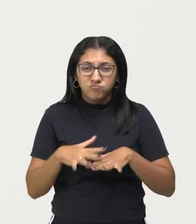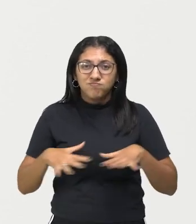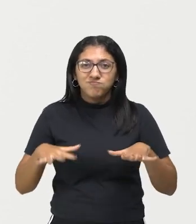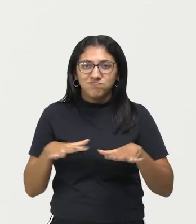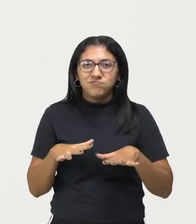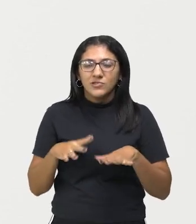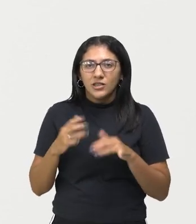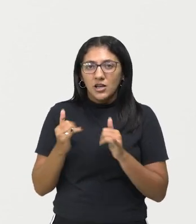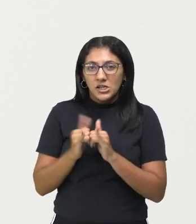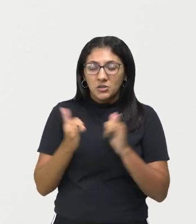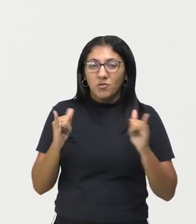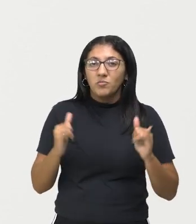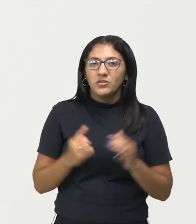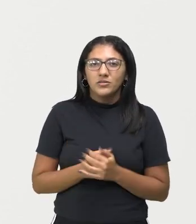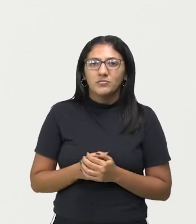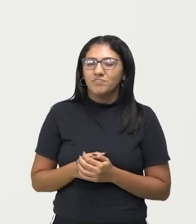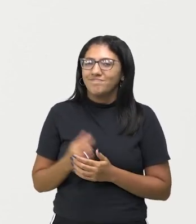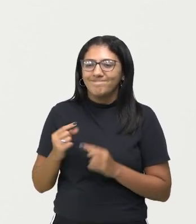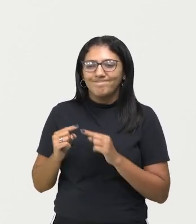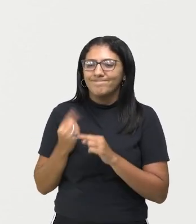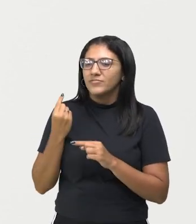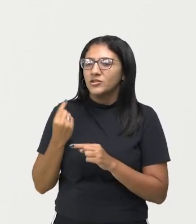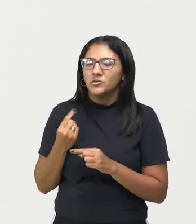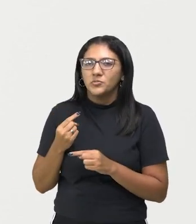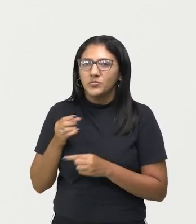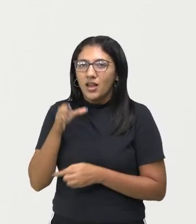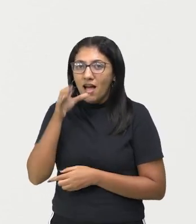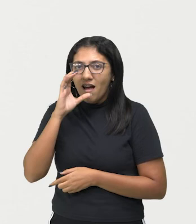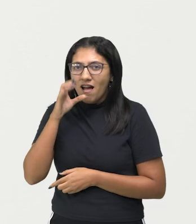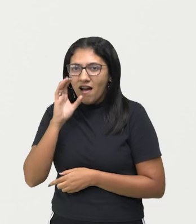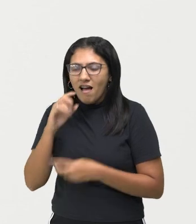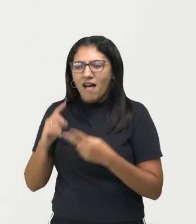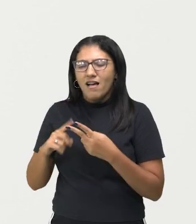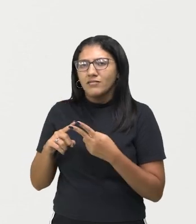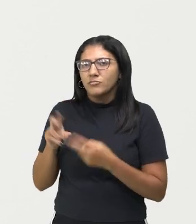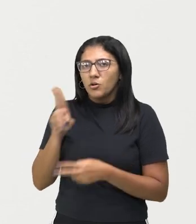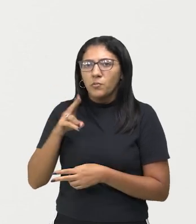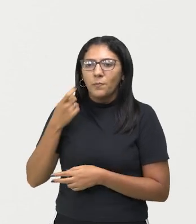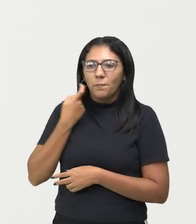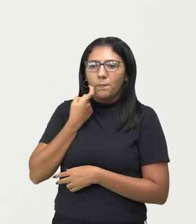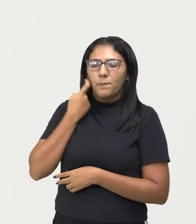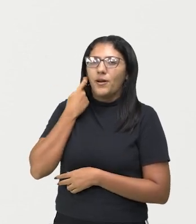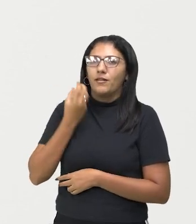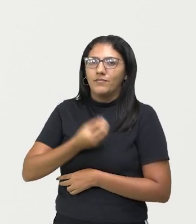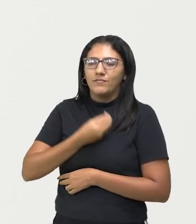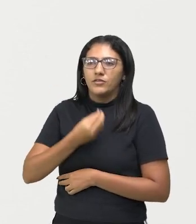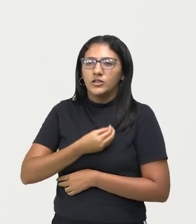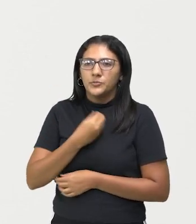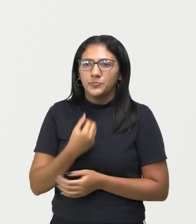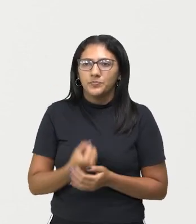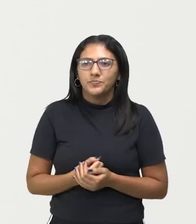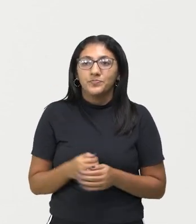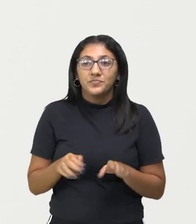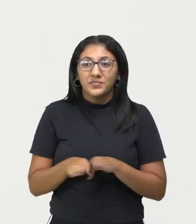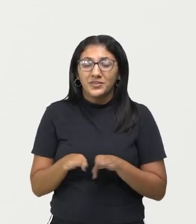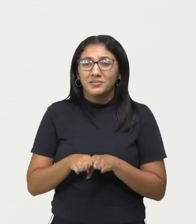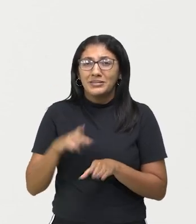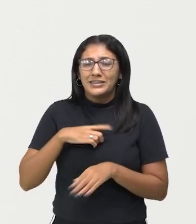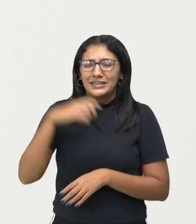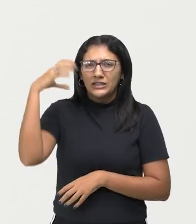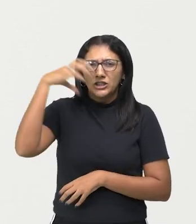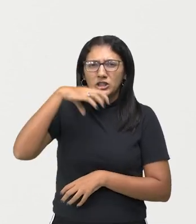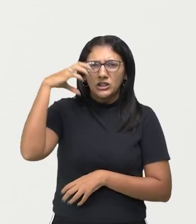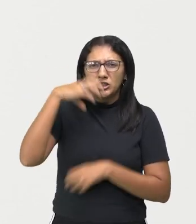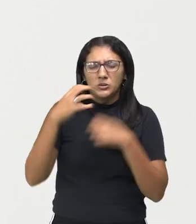da usina também não é favorável à vida aquática. E ainda produz uma determinada quantidade de chuva